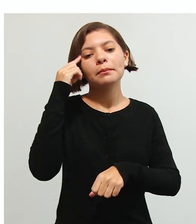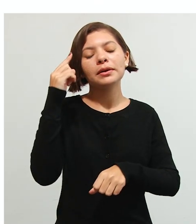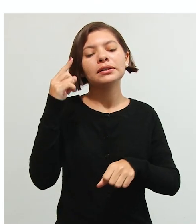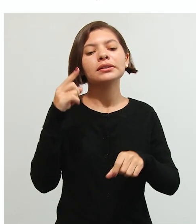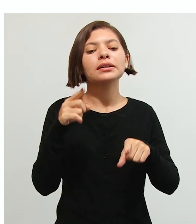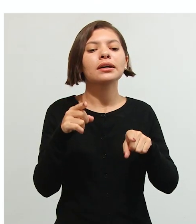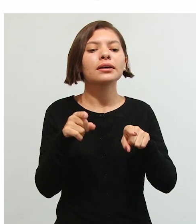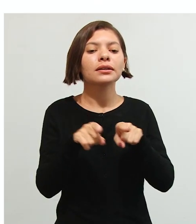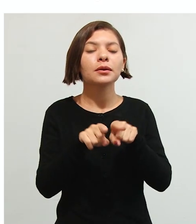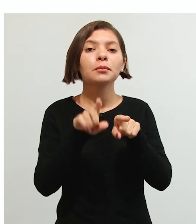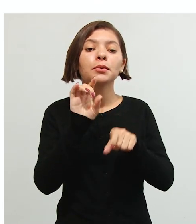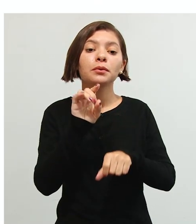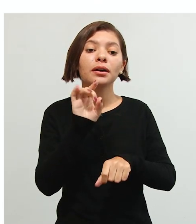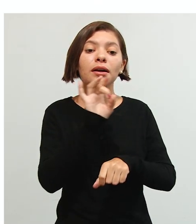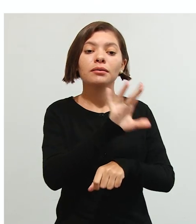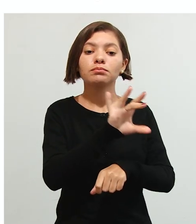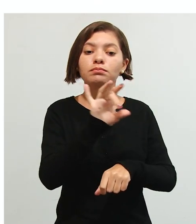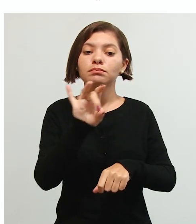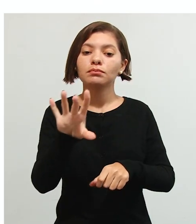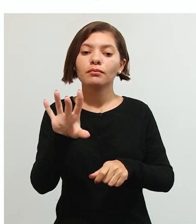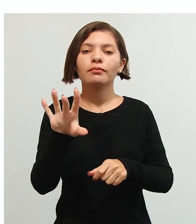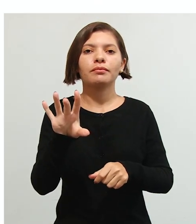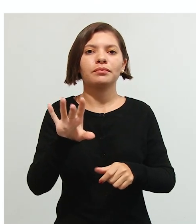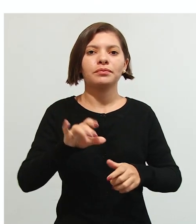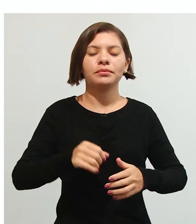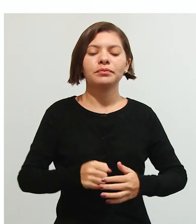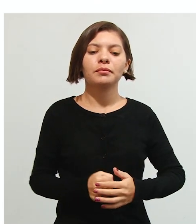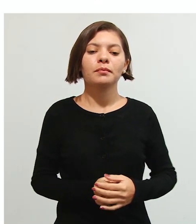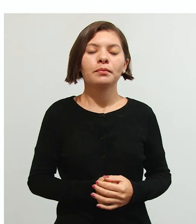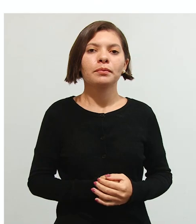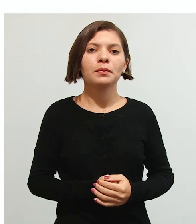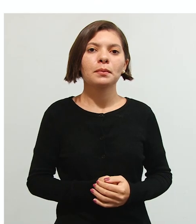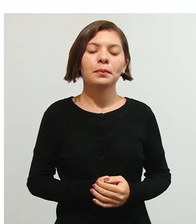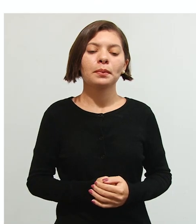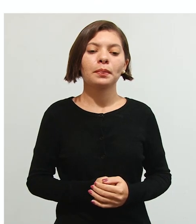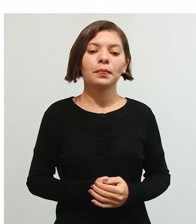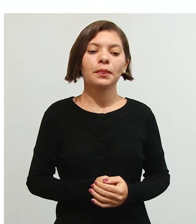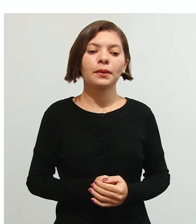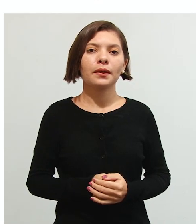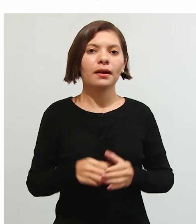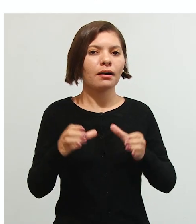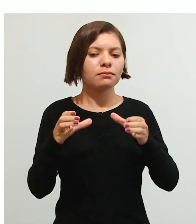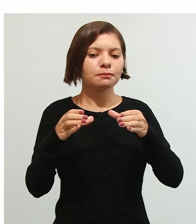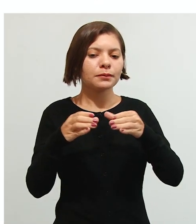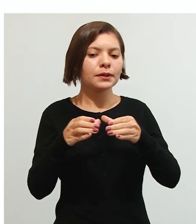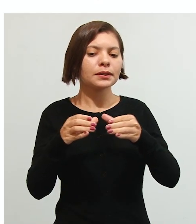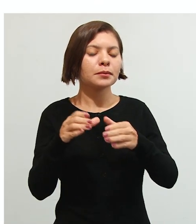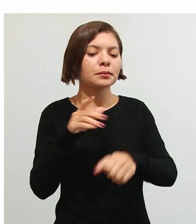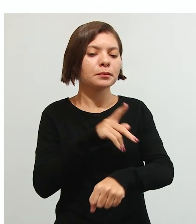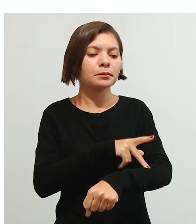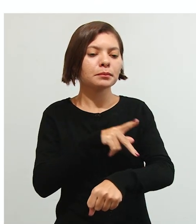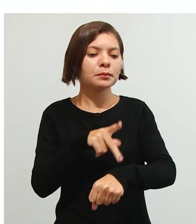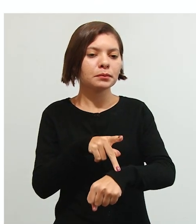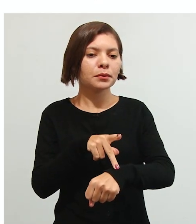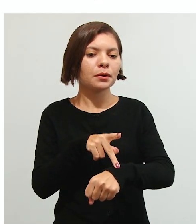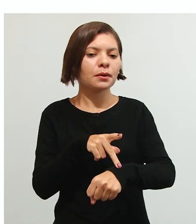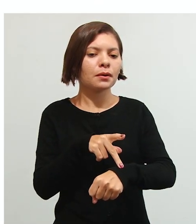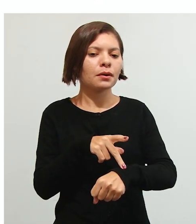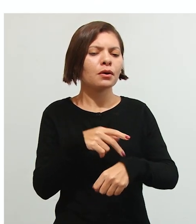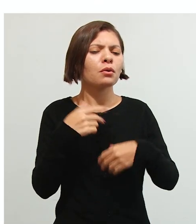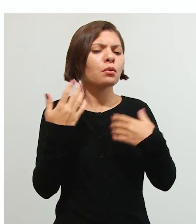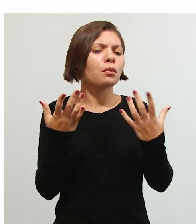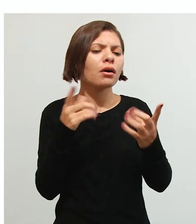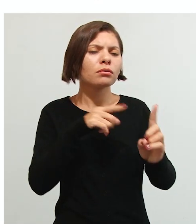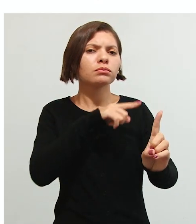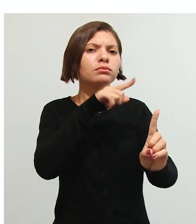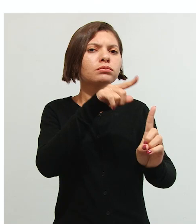Pensar em cada ato. E aí, em cada ato que o professor e a equipe pedagógica for organizar, pensar qual é o